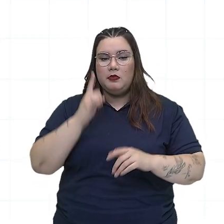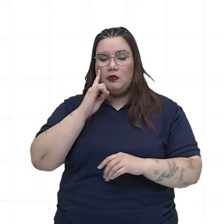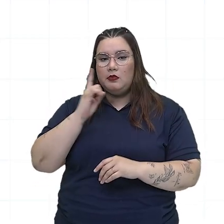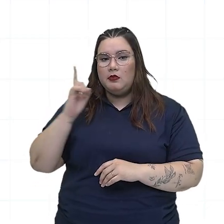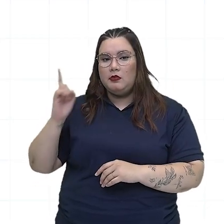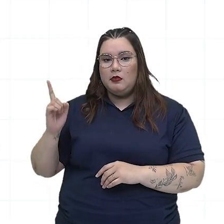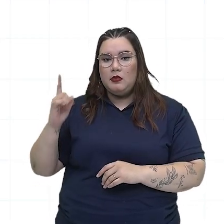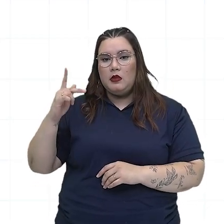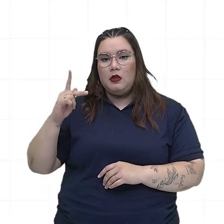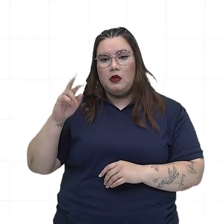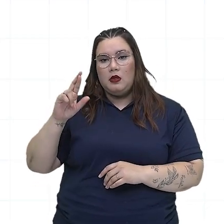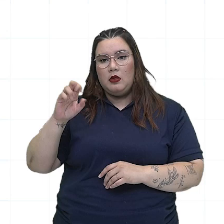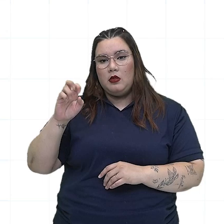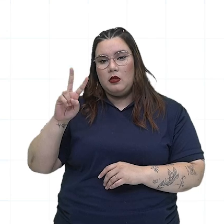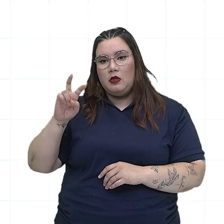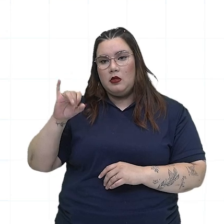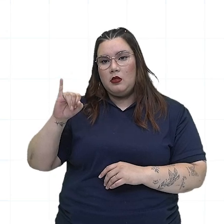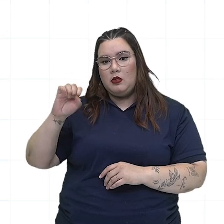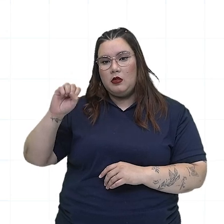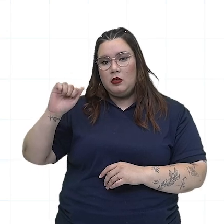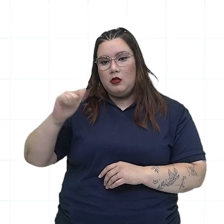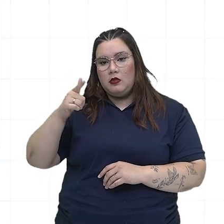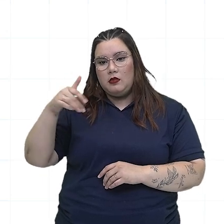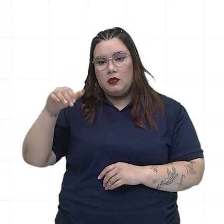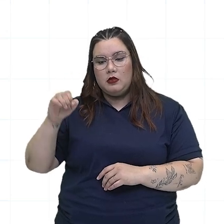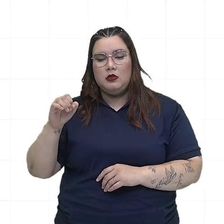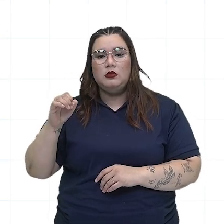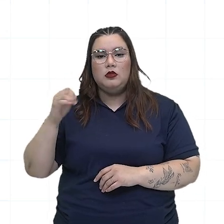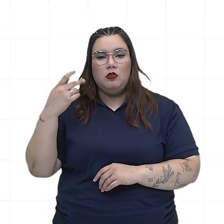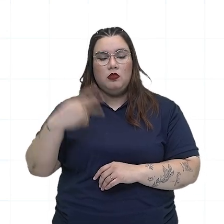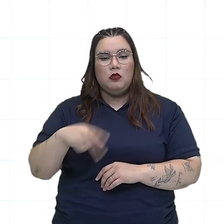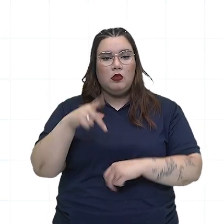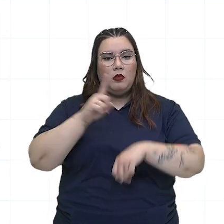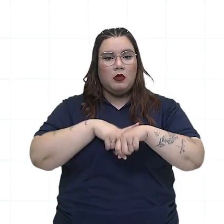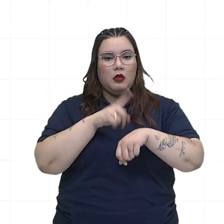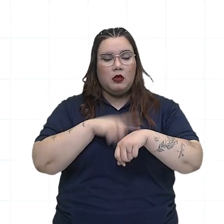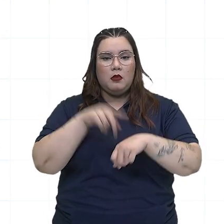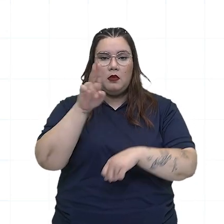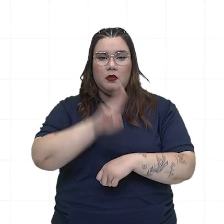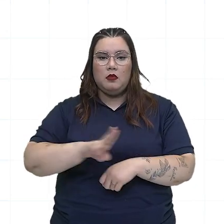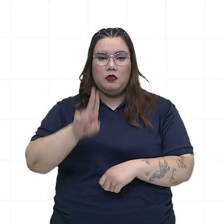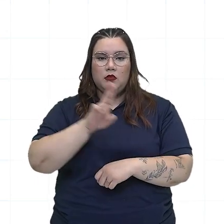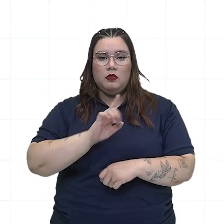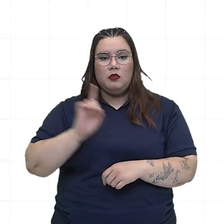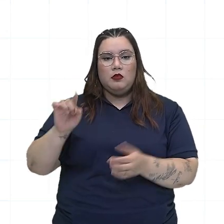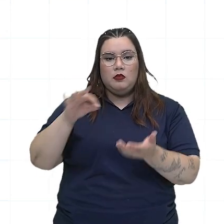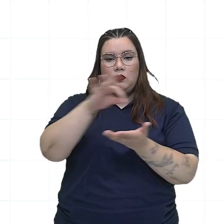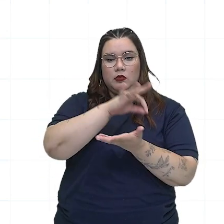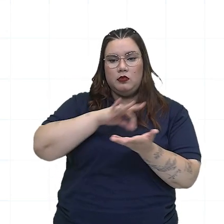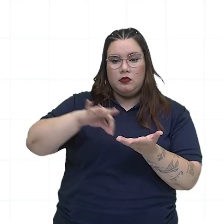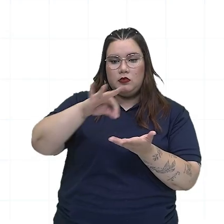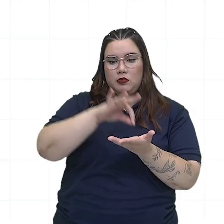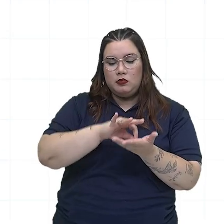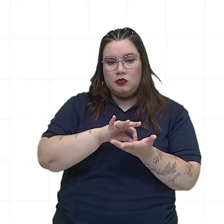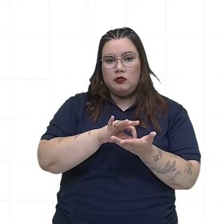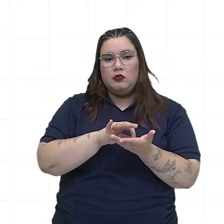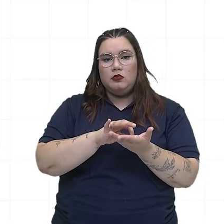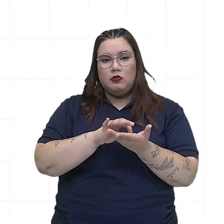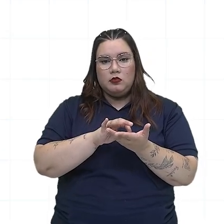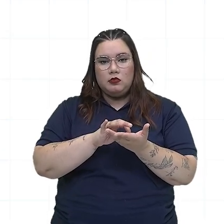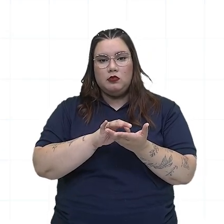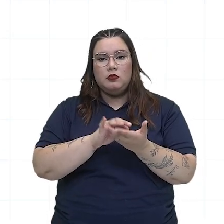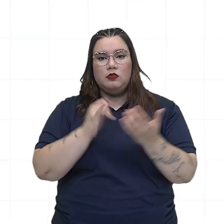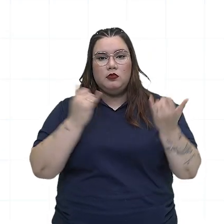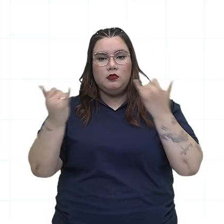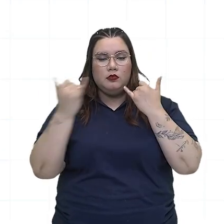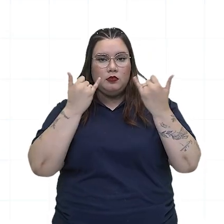para vocês a previsão do tempo em tempo real, utilizando esse mapa,